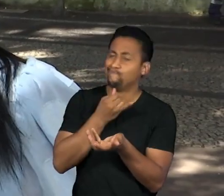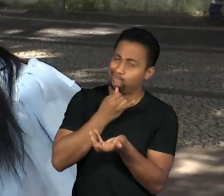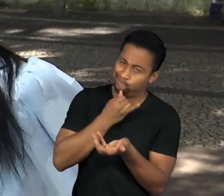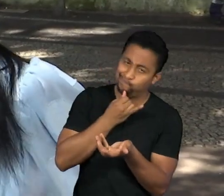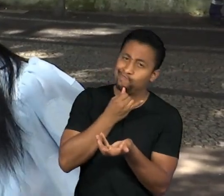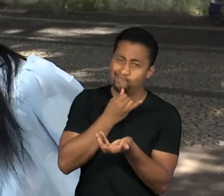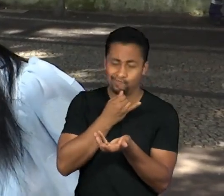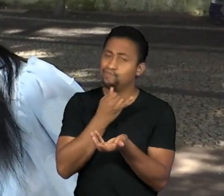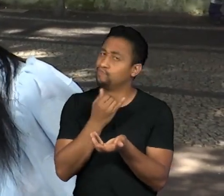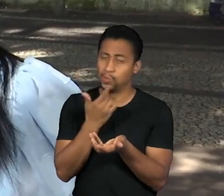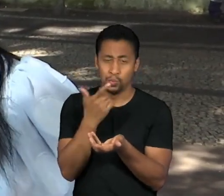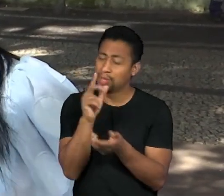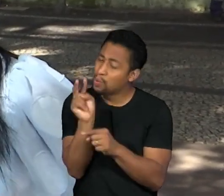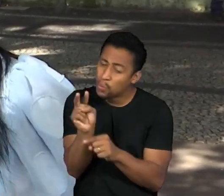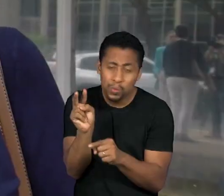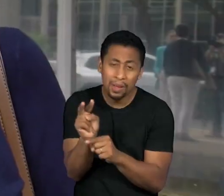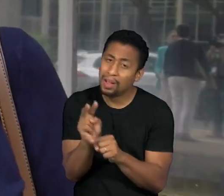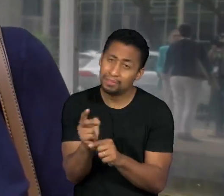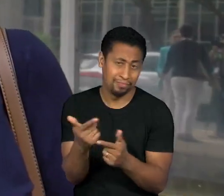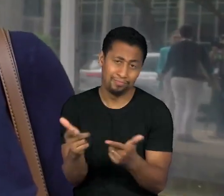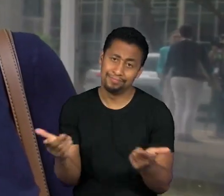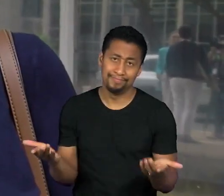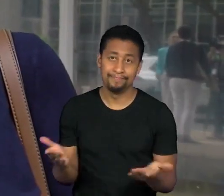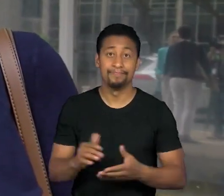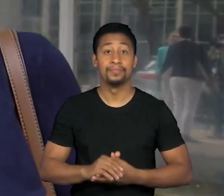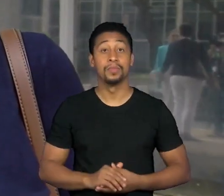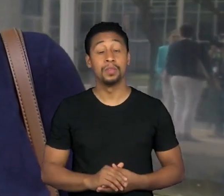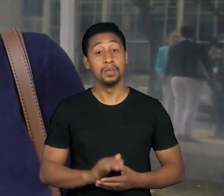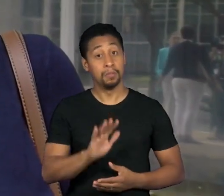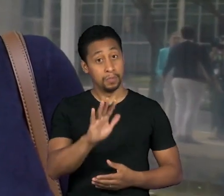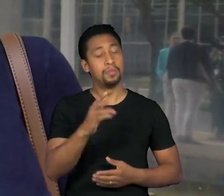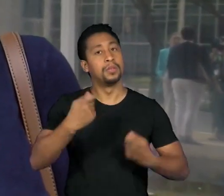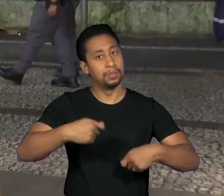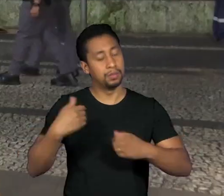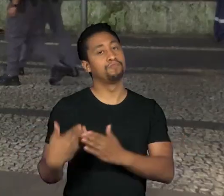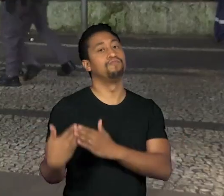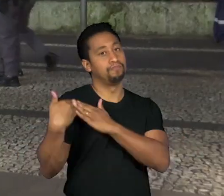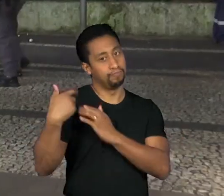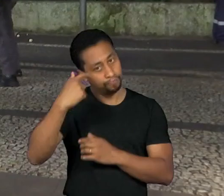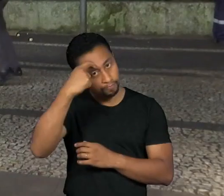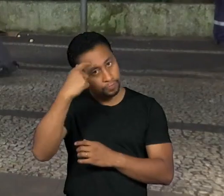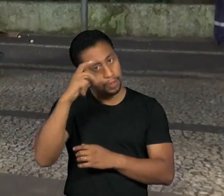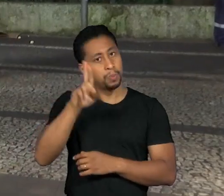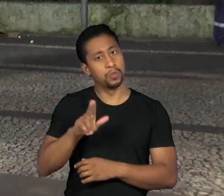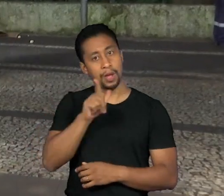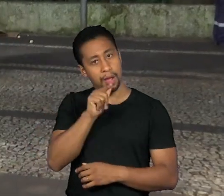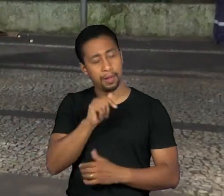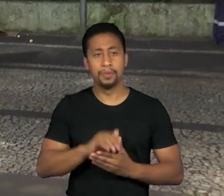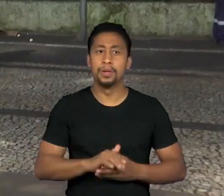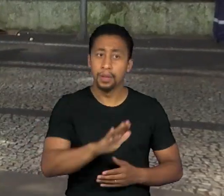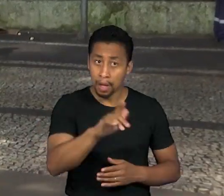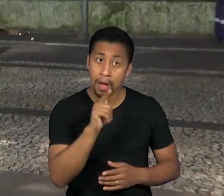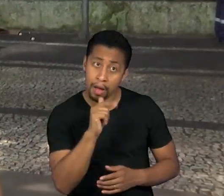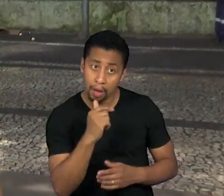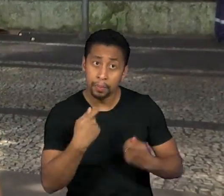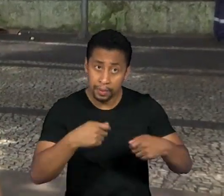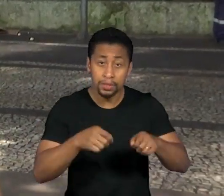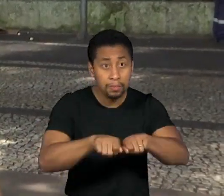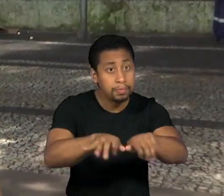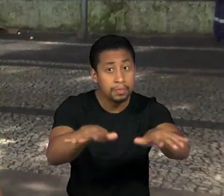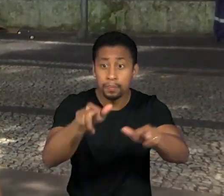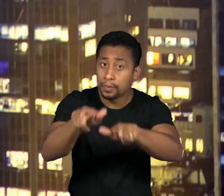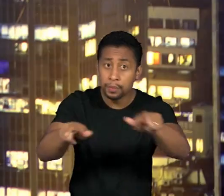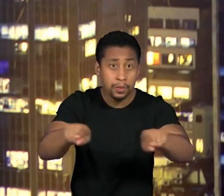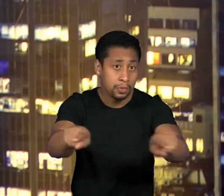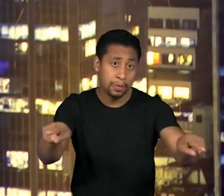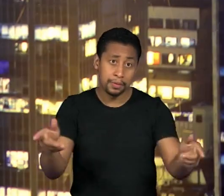não dá essa valorização que deveria ter. A gente tem que estar responsável e consciente com o uso da água. O básico do básico é o que? A água chegar para as pessoas, né? E água potável,